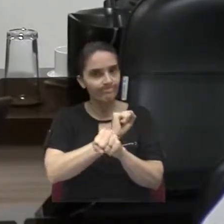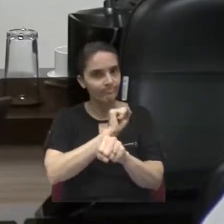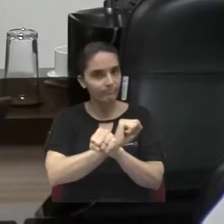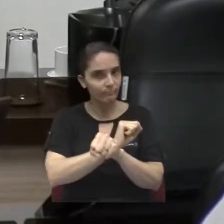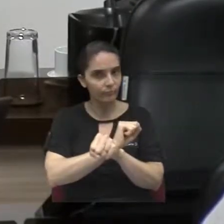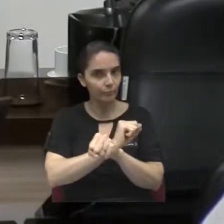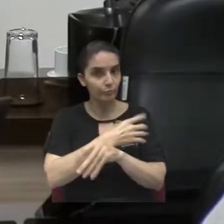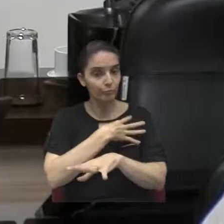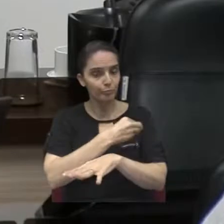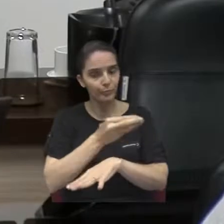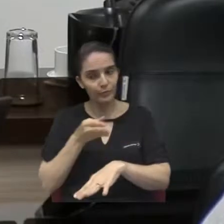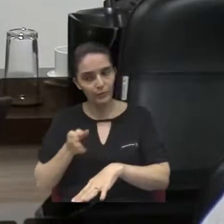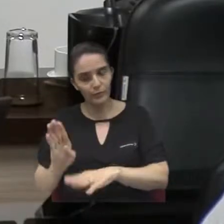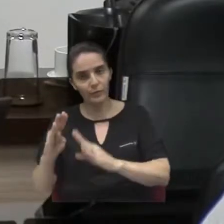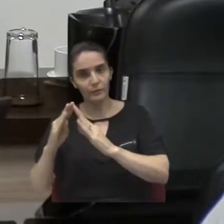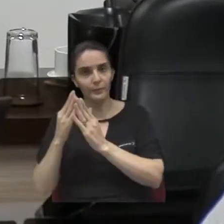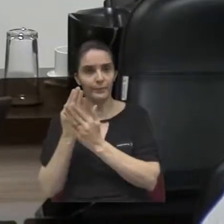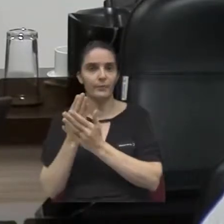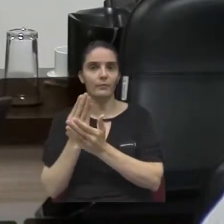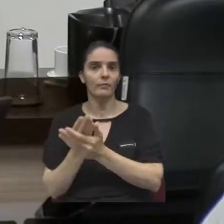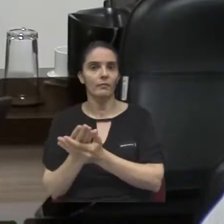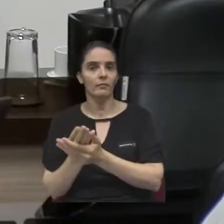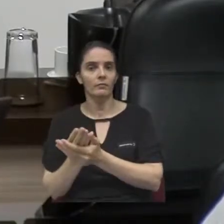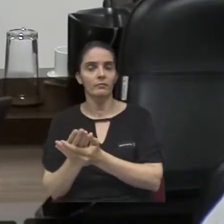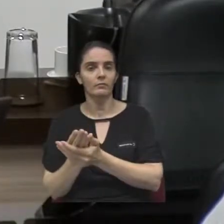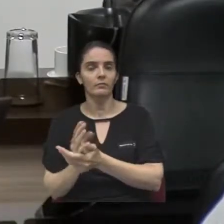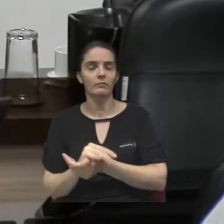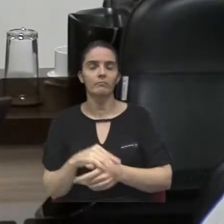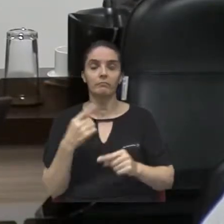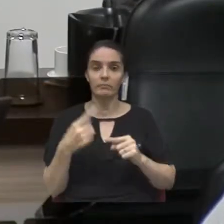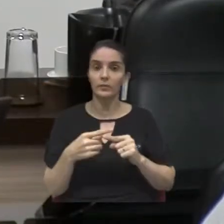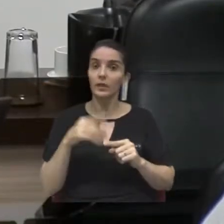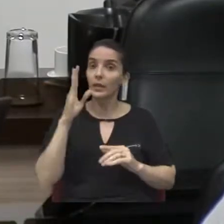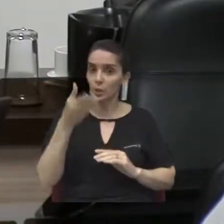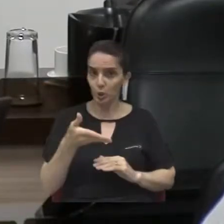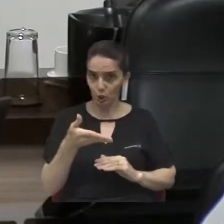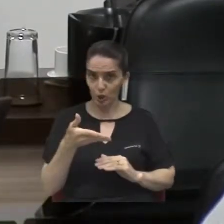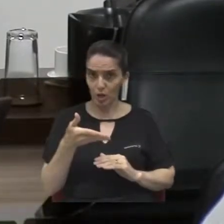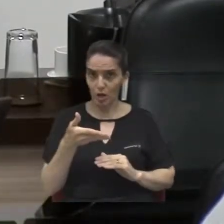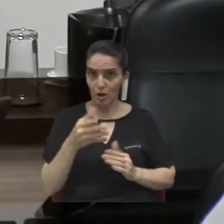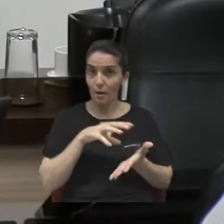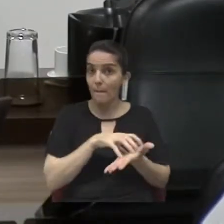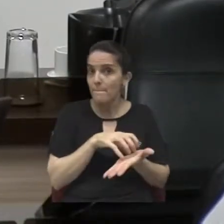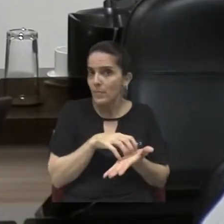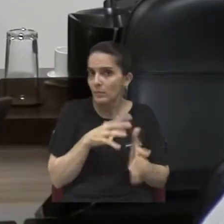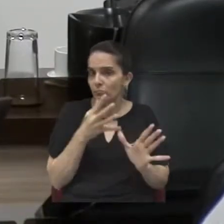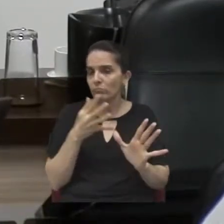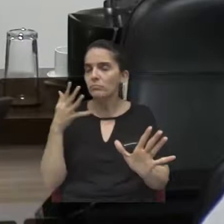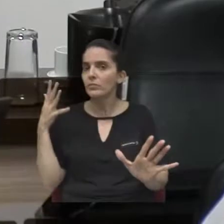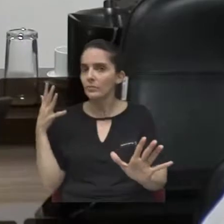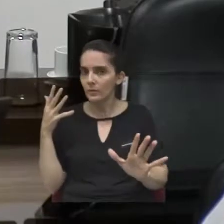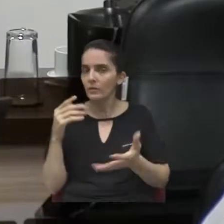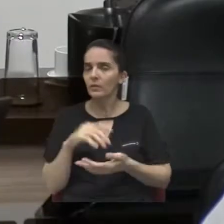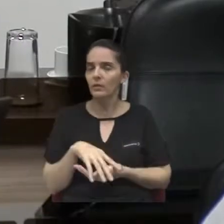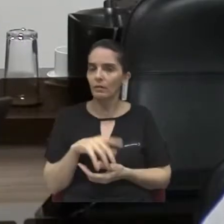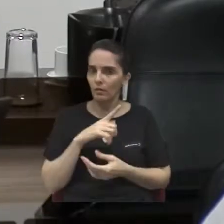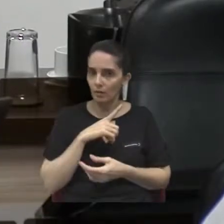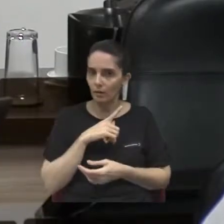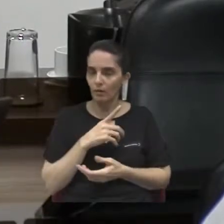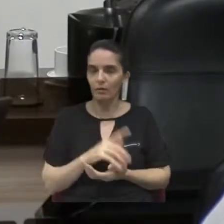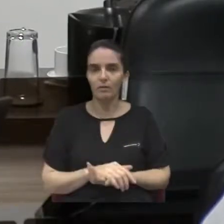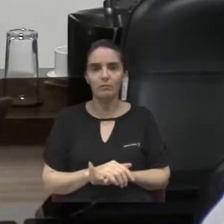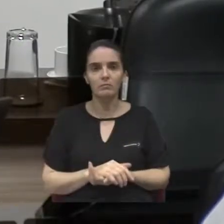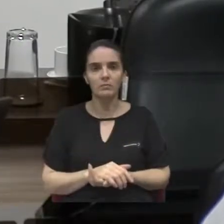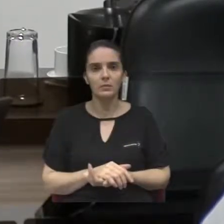filhos tenham uma vaga na creche, né, porque já estão inscritas. O que me surpreende, não somente a mim,